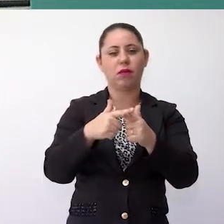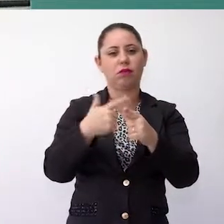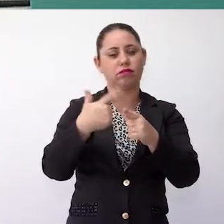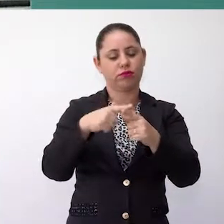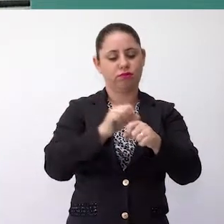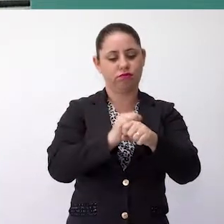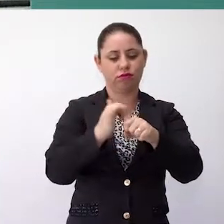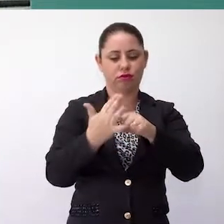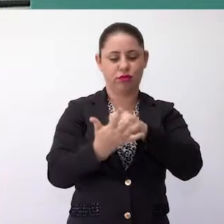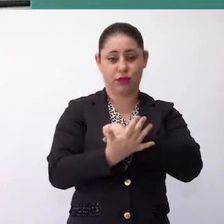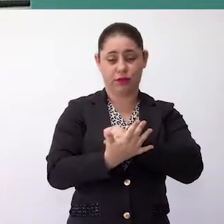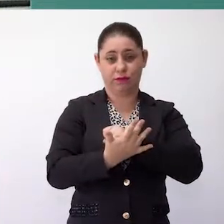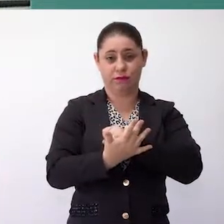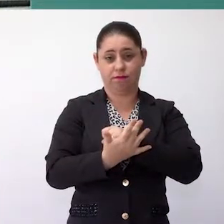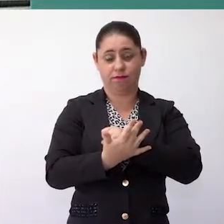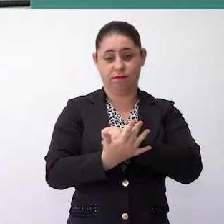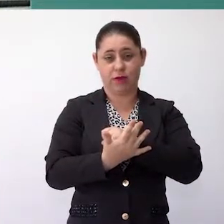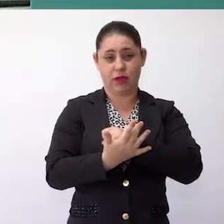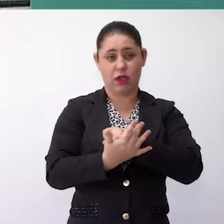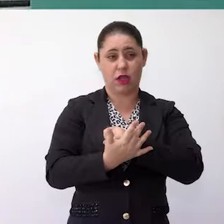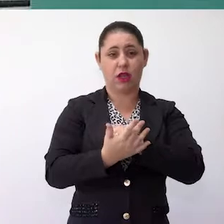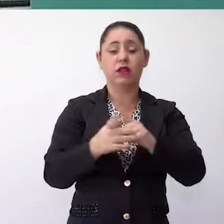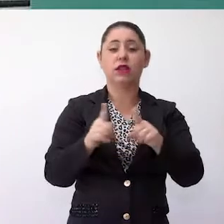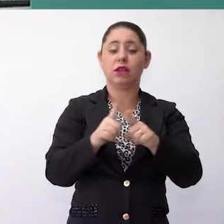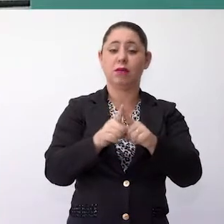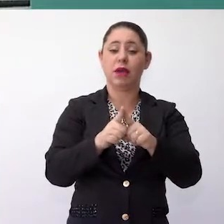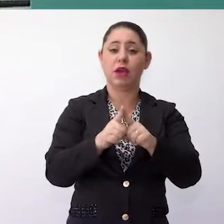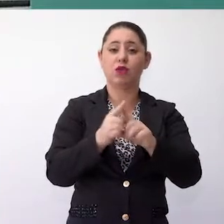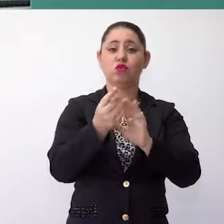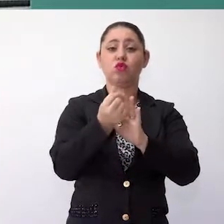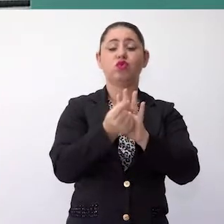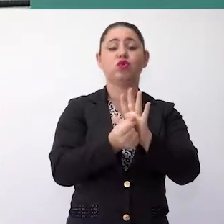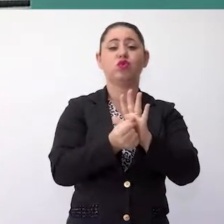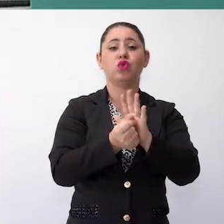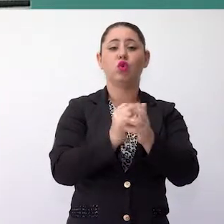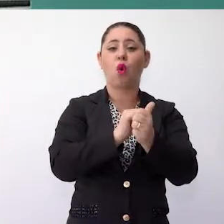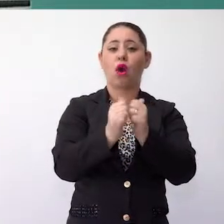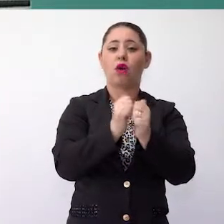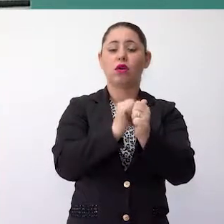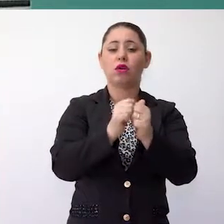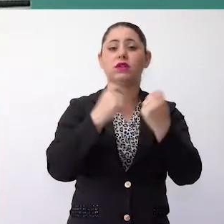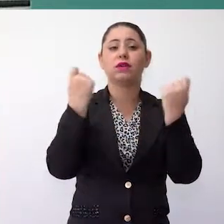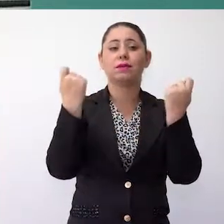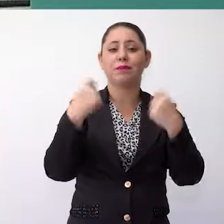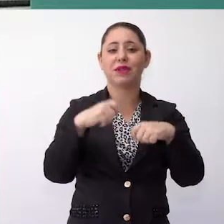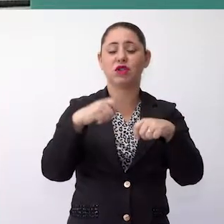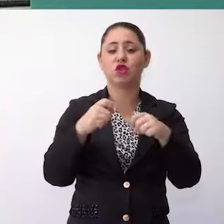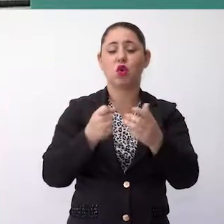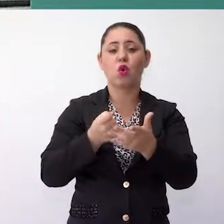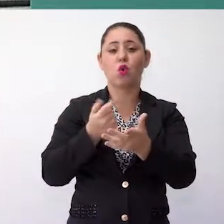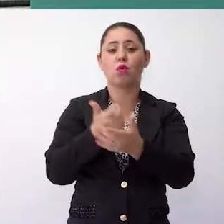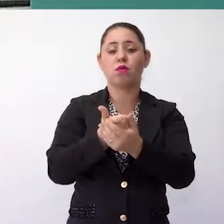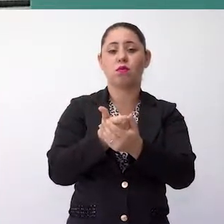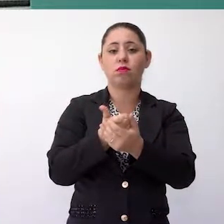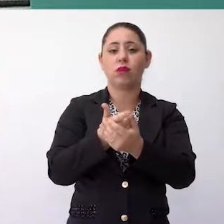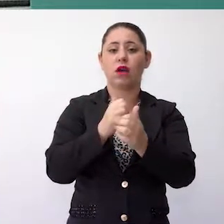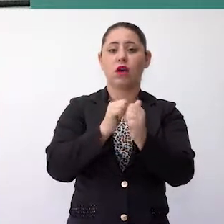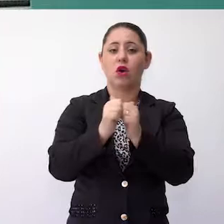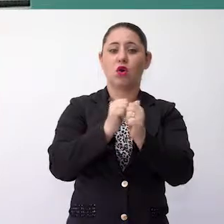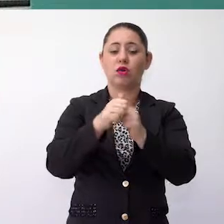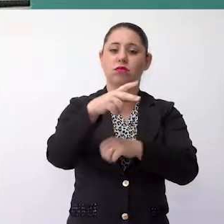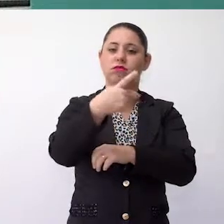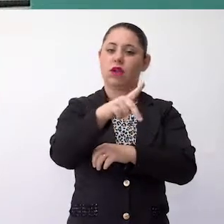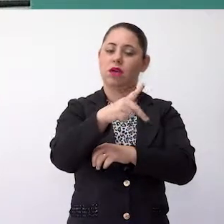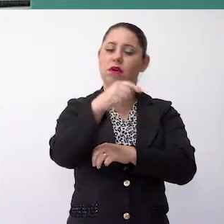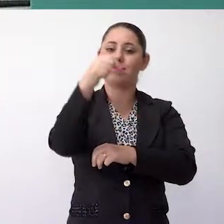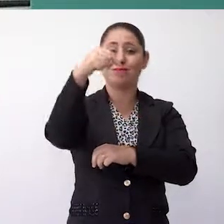pandemia do preço do arroz, né? E o Brasil teve que importar arroz, principalmente do Paraguai, aqui na nossa